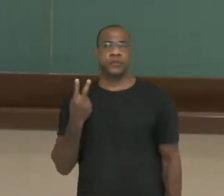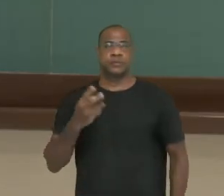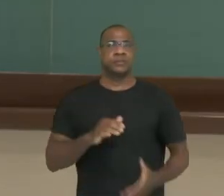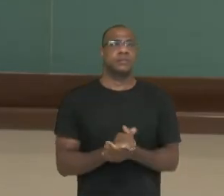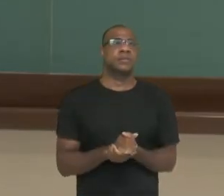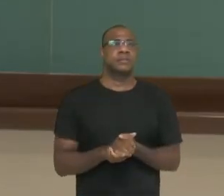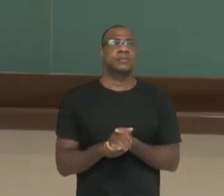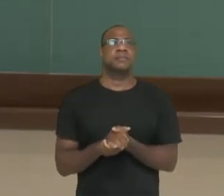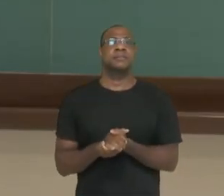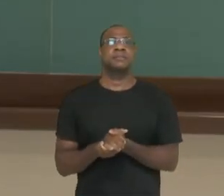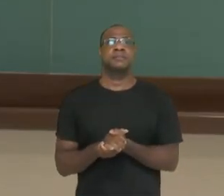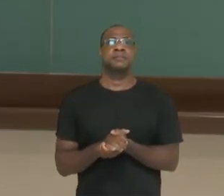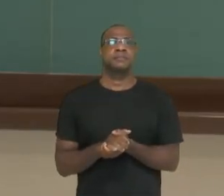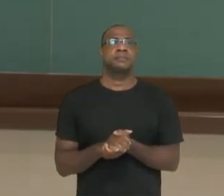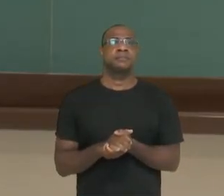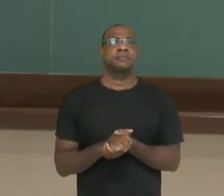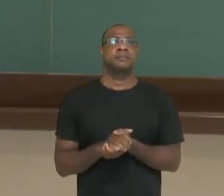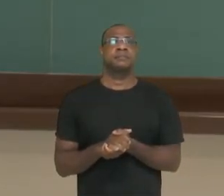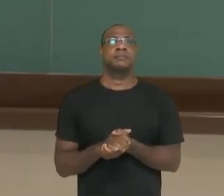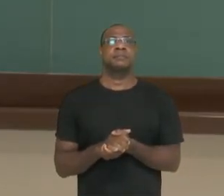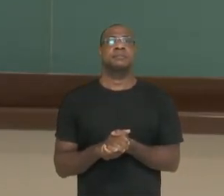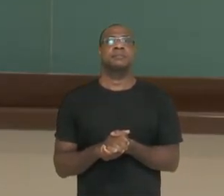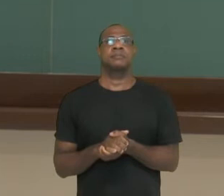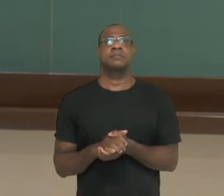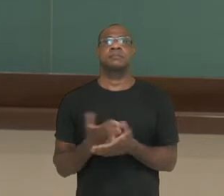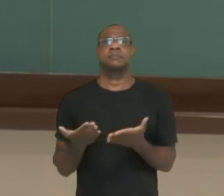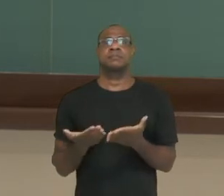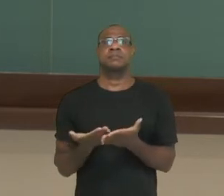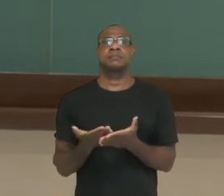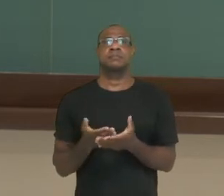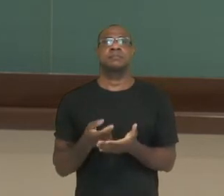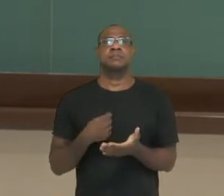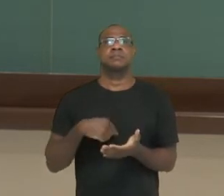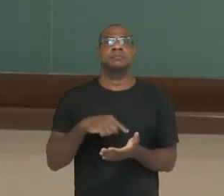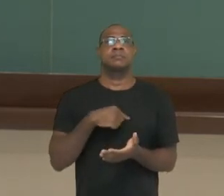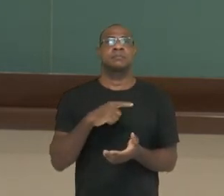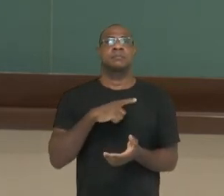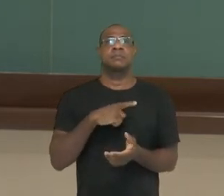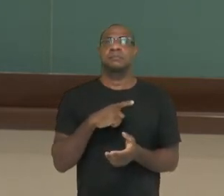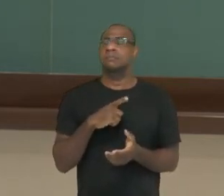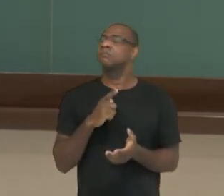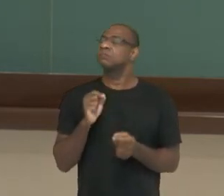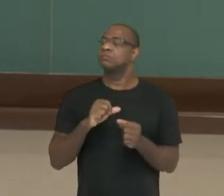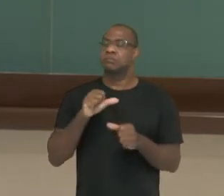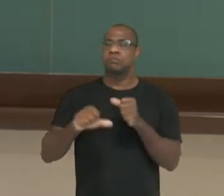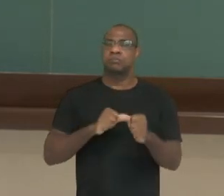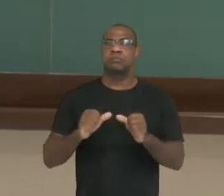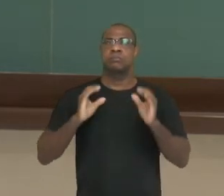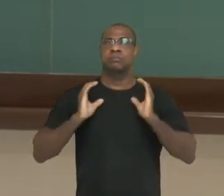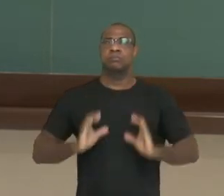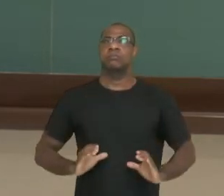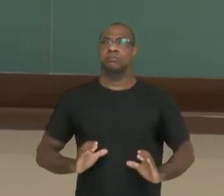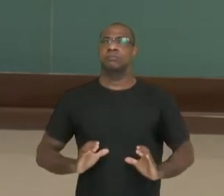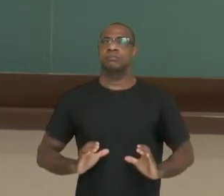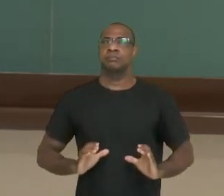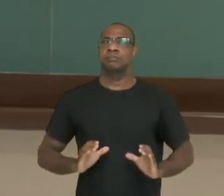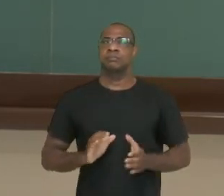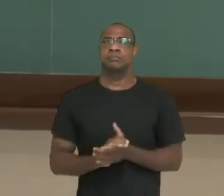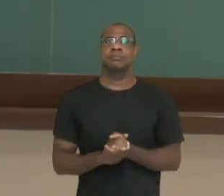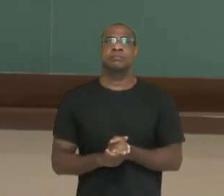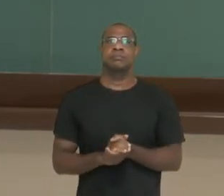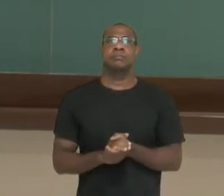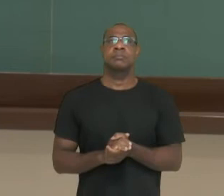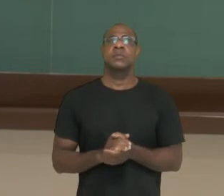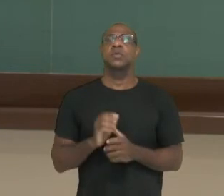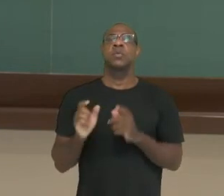né, intitulada Os Braços, nós notamos uma mudança de comportamento de Bentinho, que bem pode